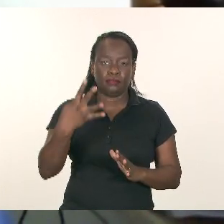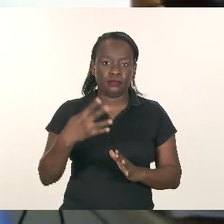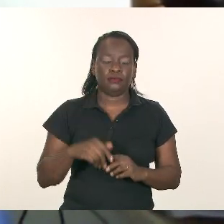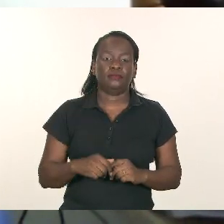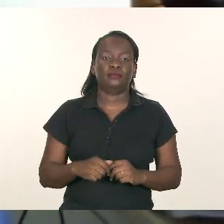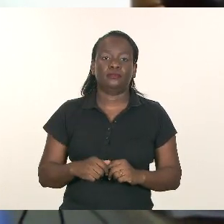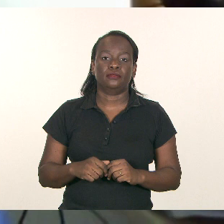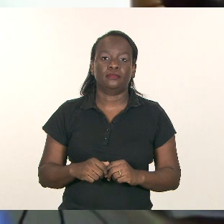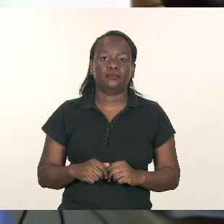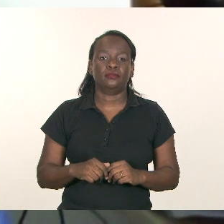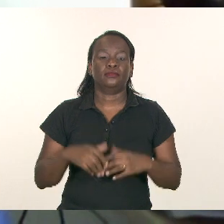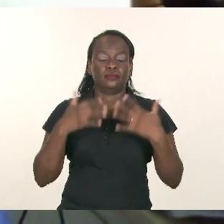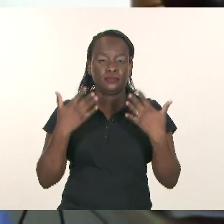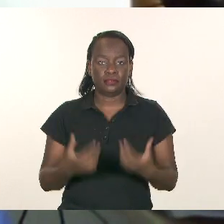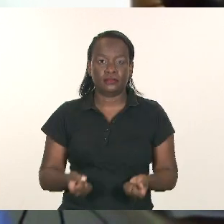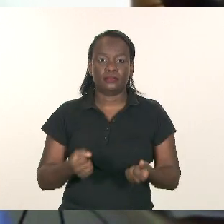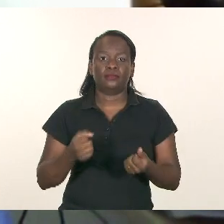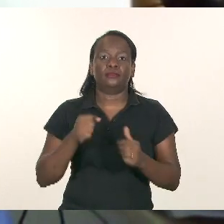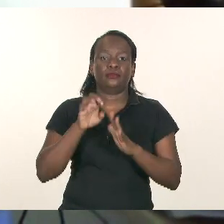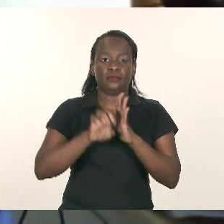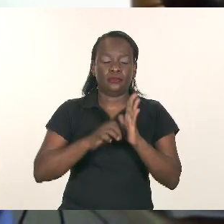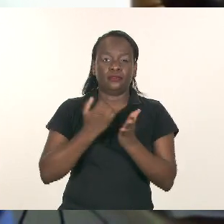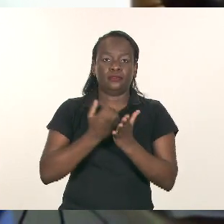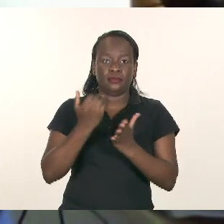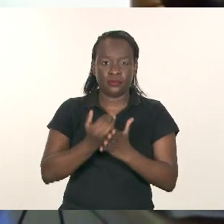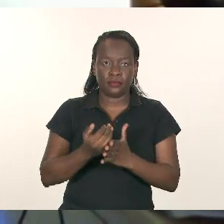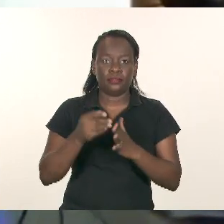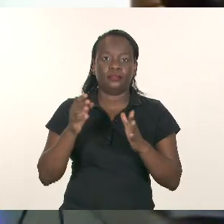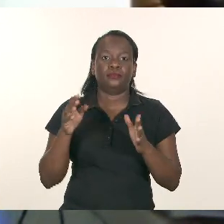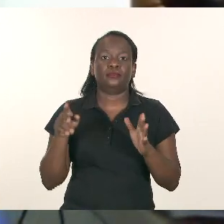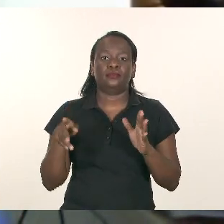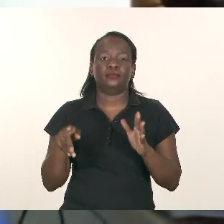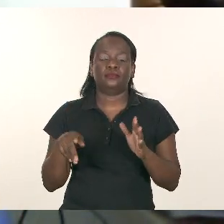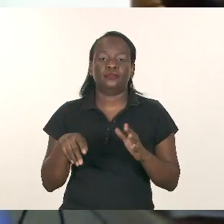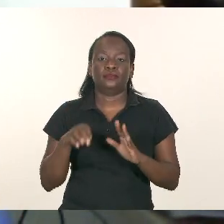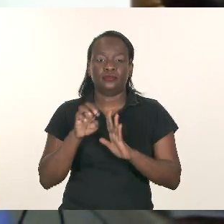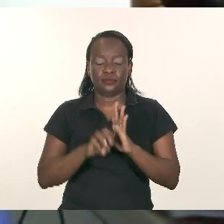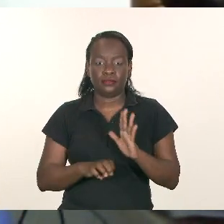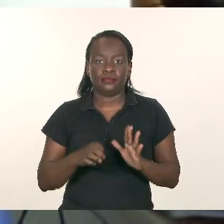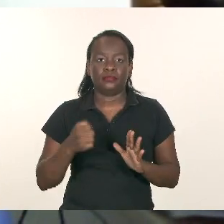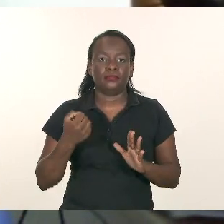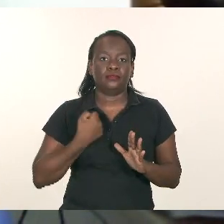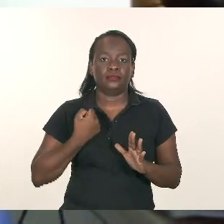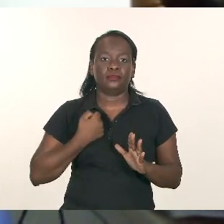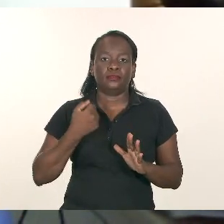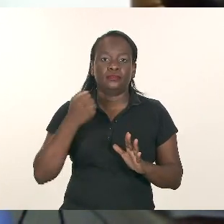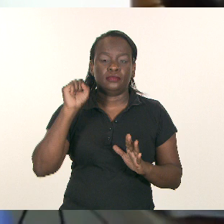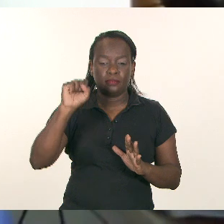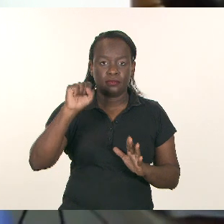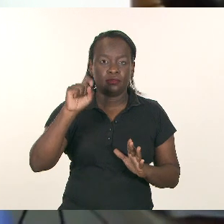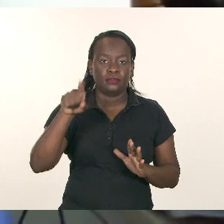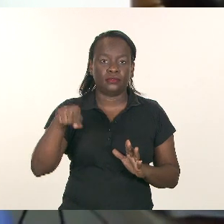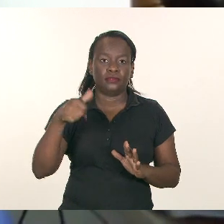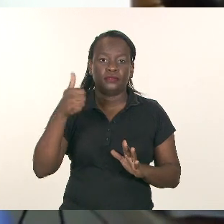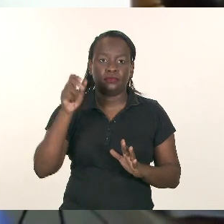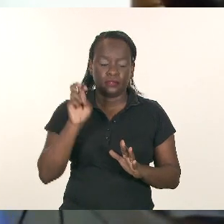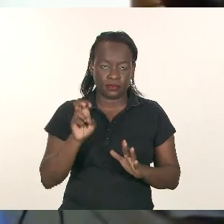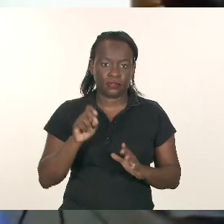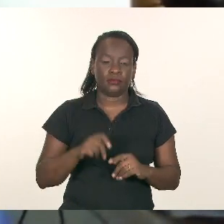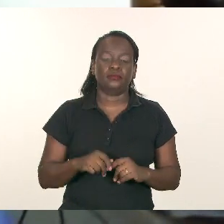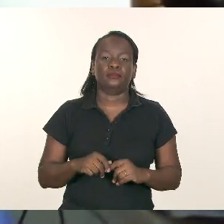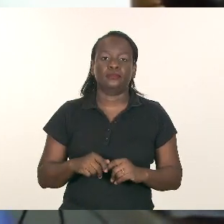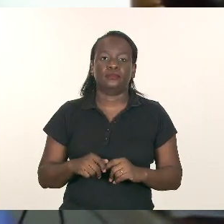14. Favorável com subemenda aglutinativa às emendas número 8 e